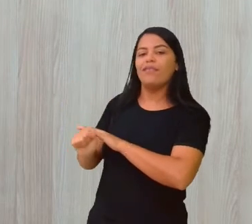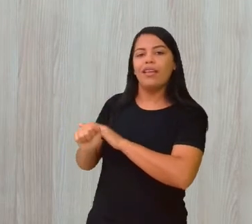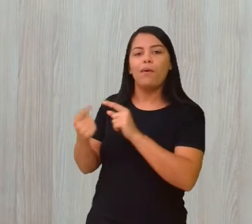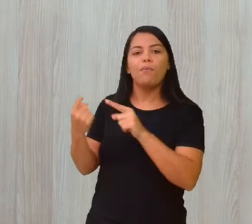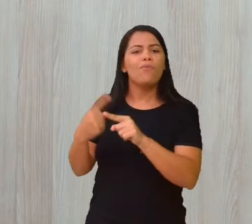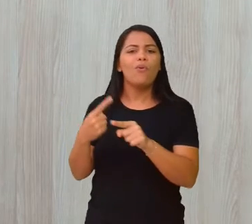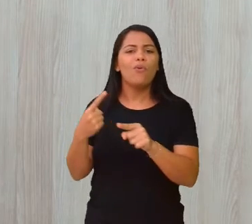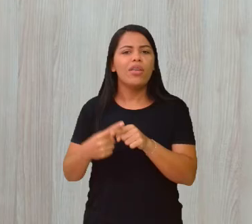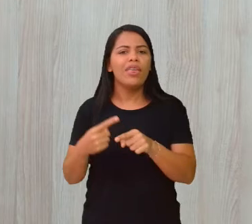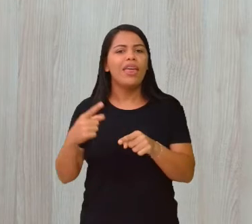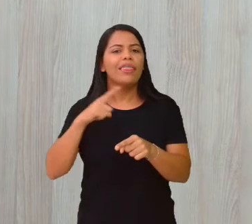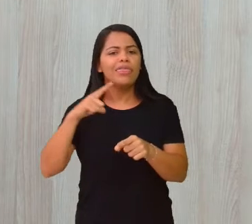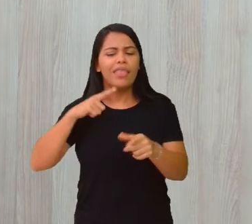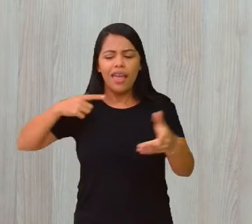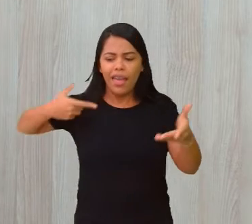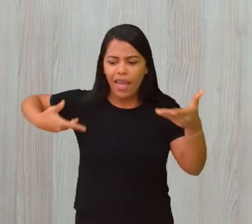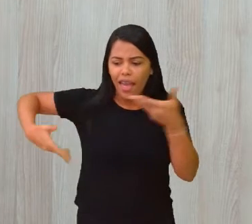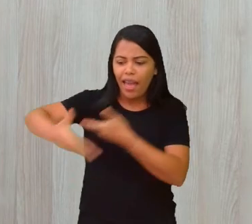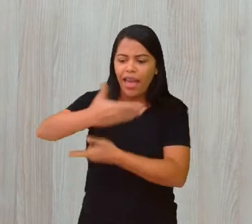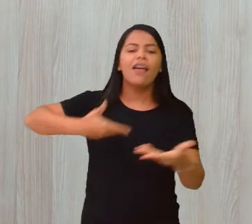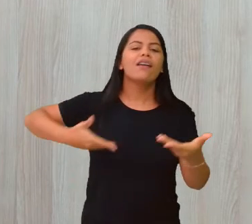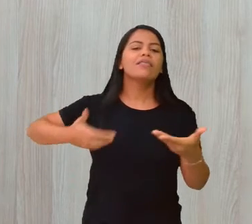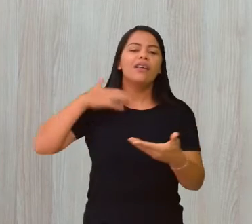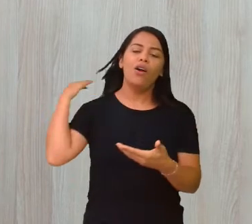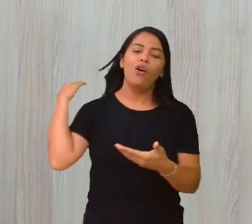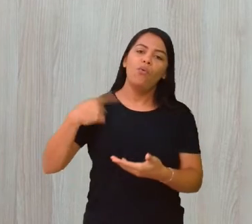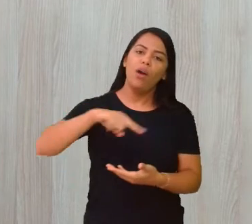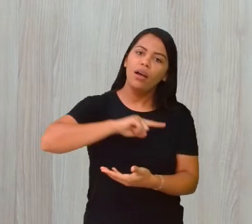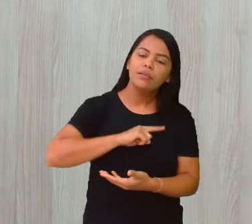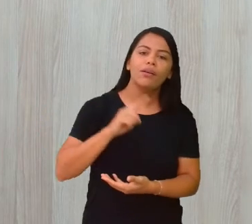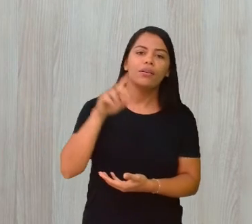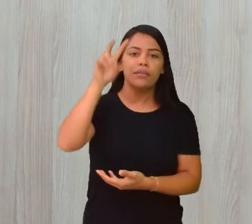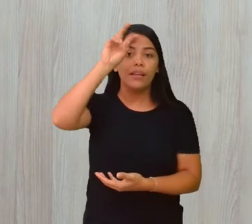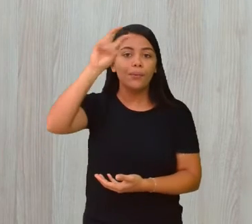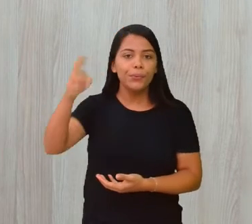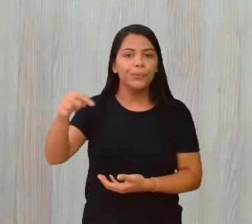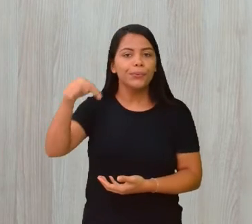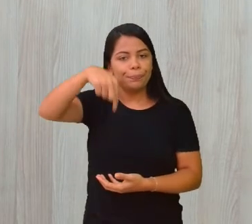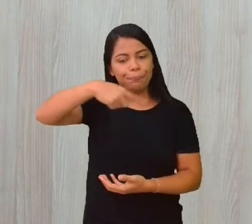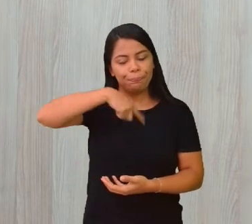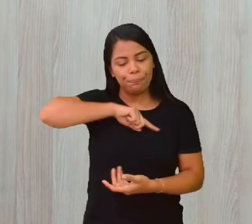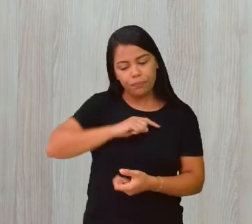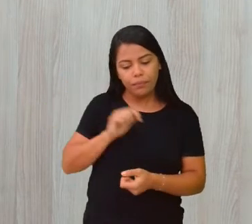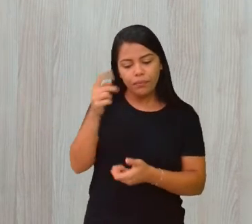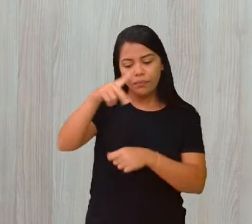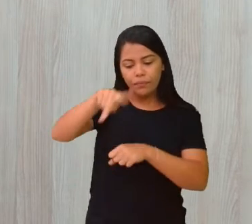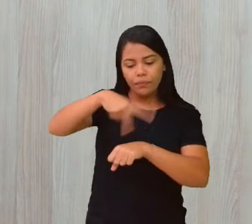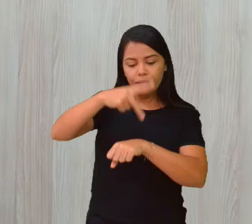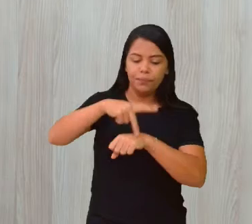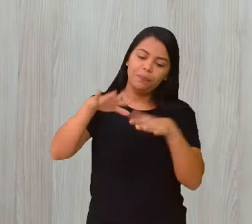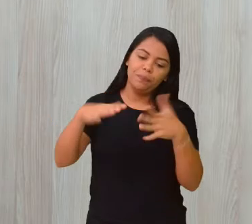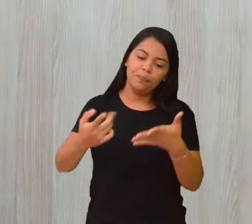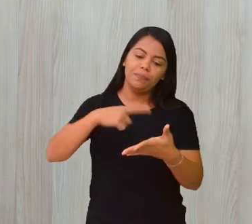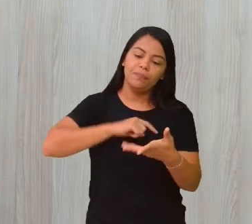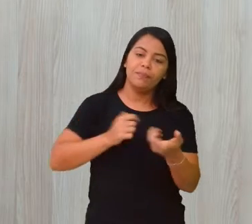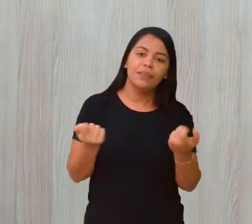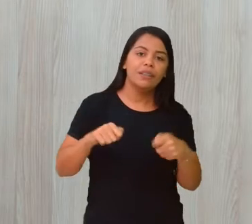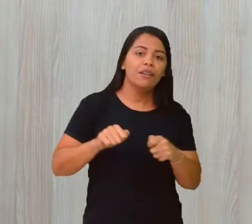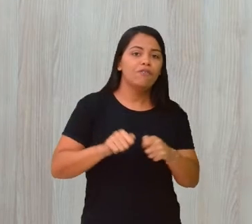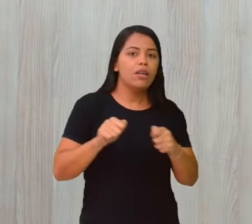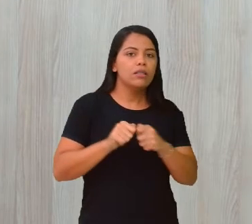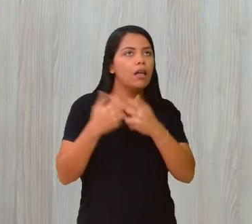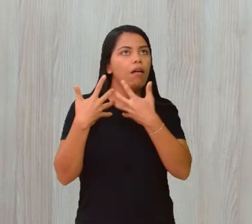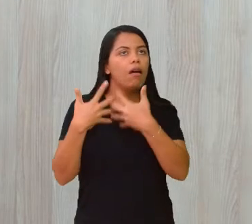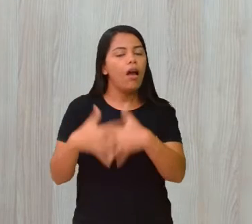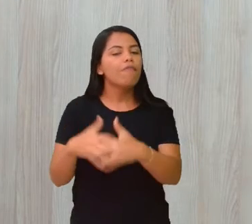da nossa cultura, do nosso país, e a gente precisa fazer, né, essa